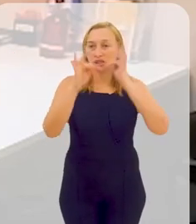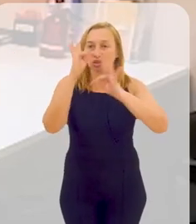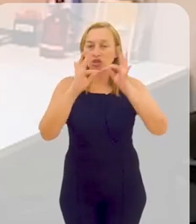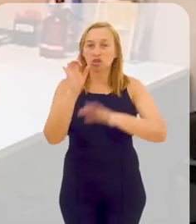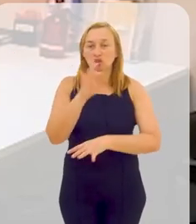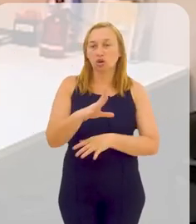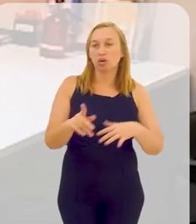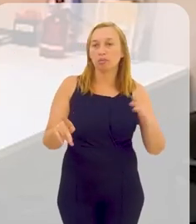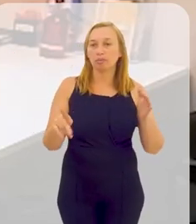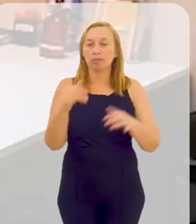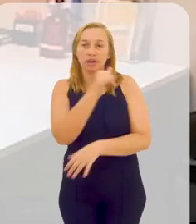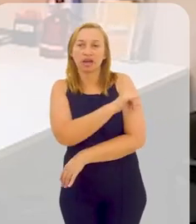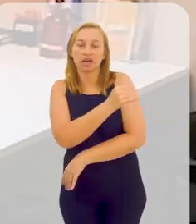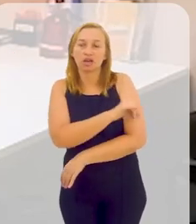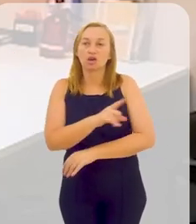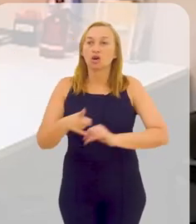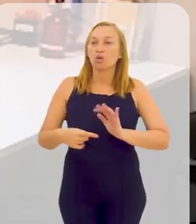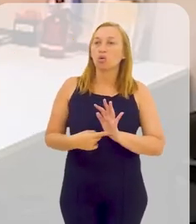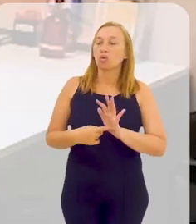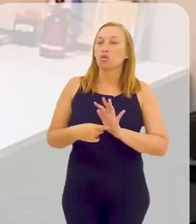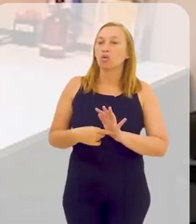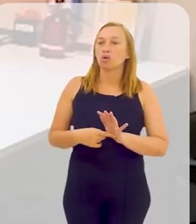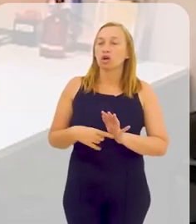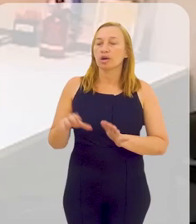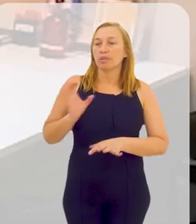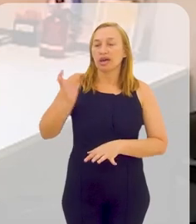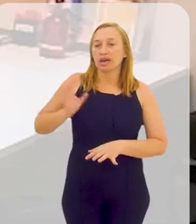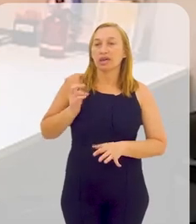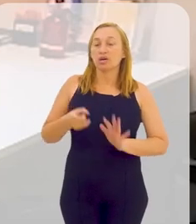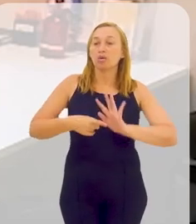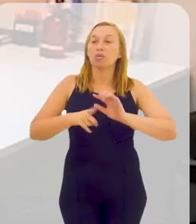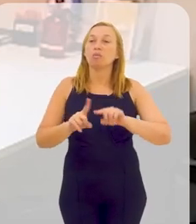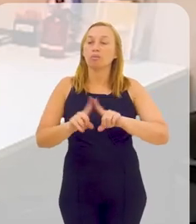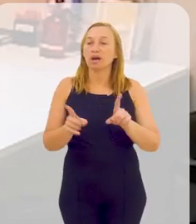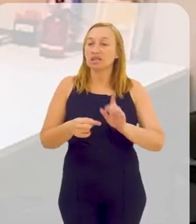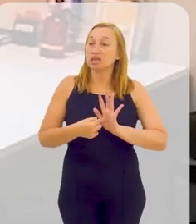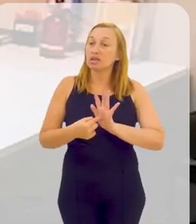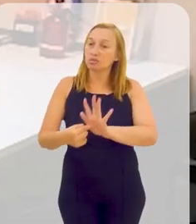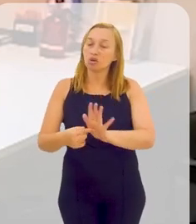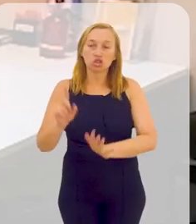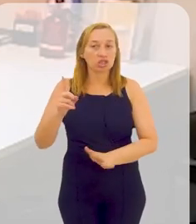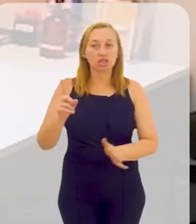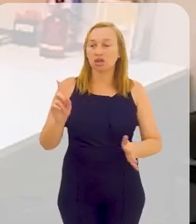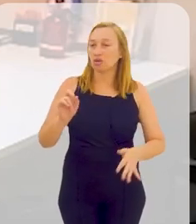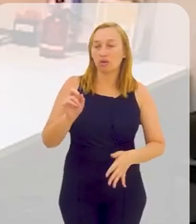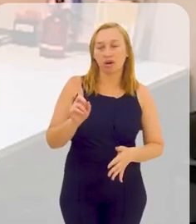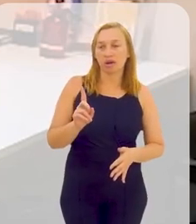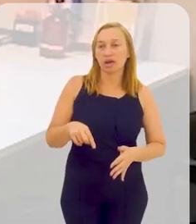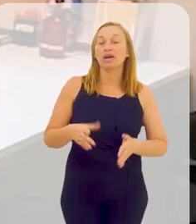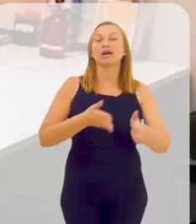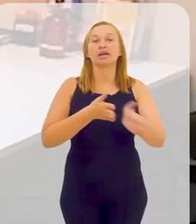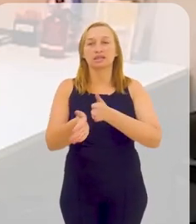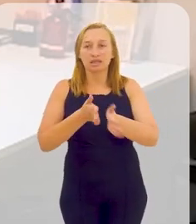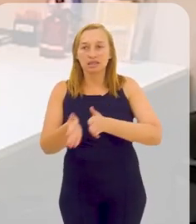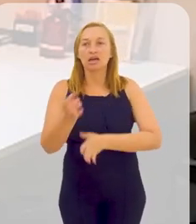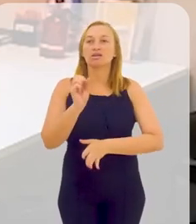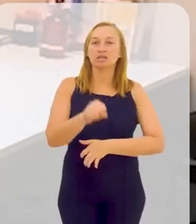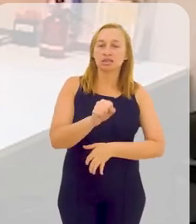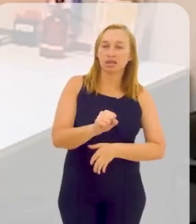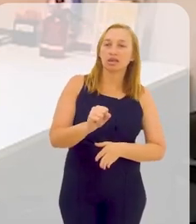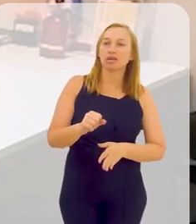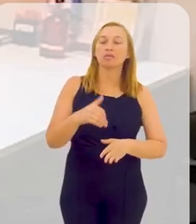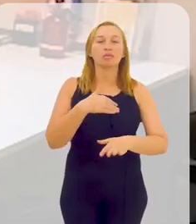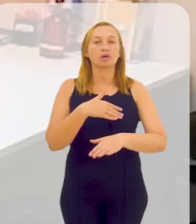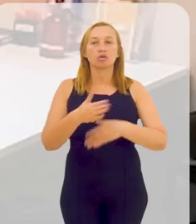para ricos o Rio de Janeiro Quebra esse mito com clareza e mostra que a energia solar fotovoltaica está acessível